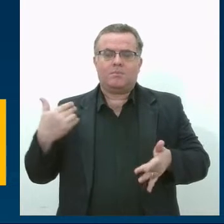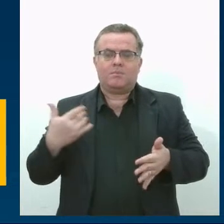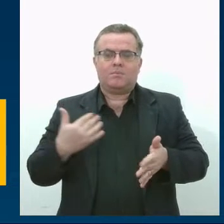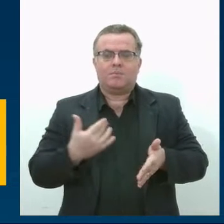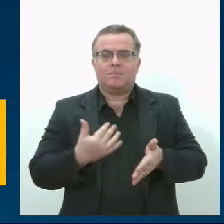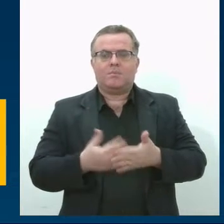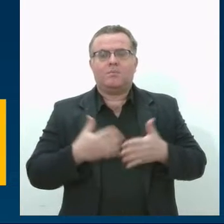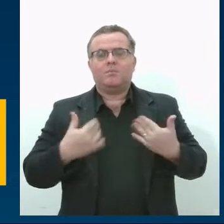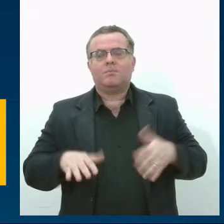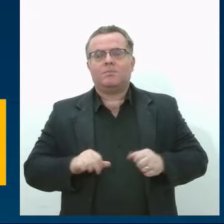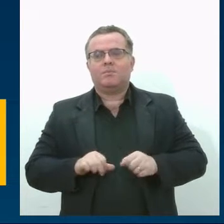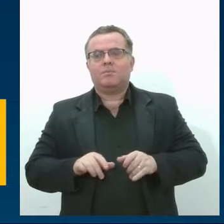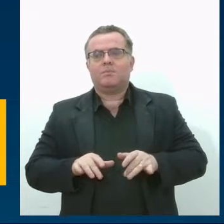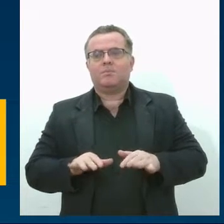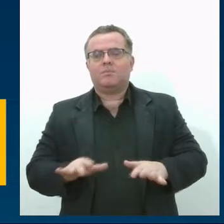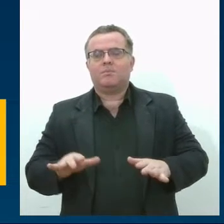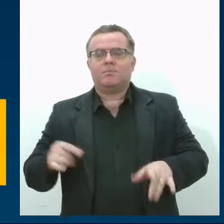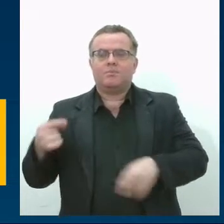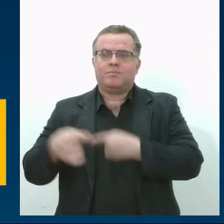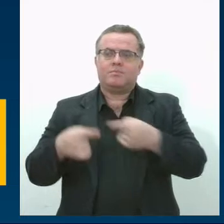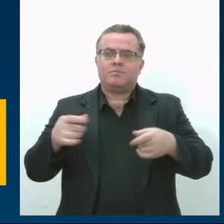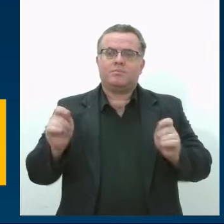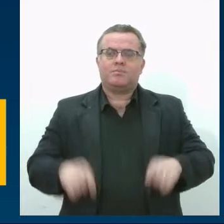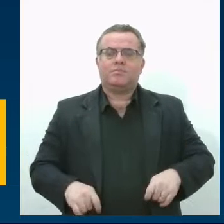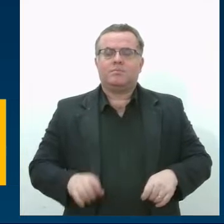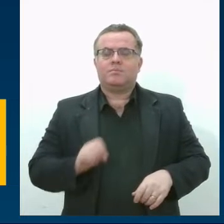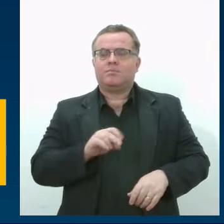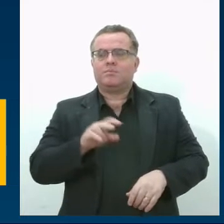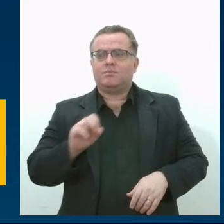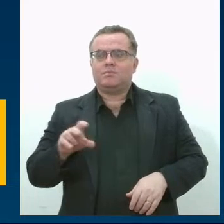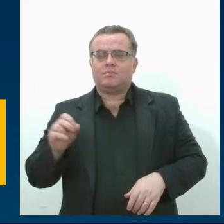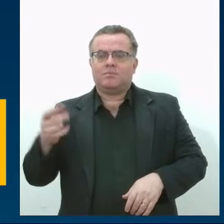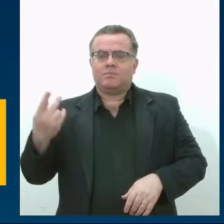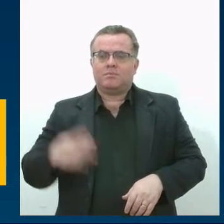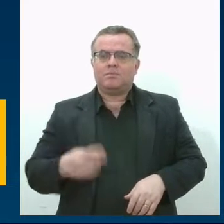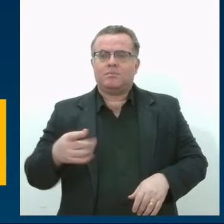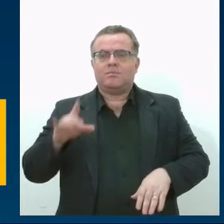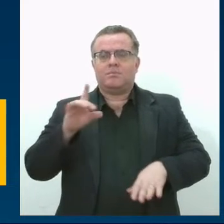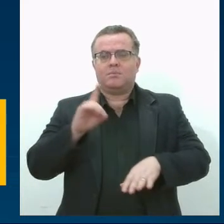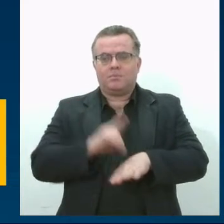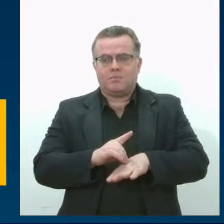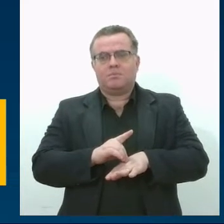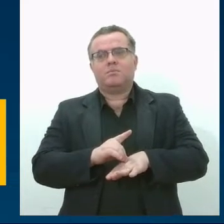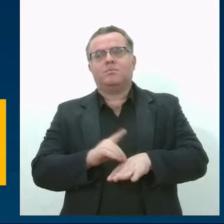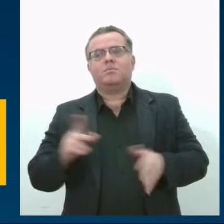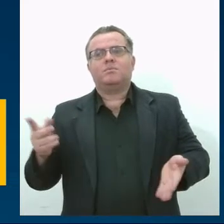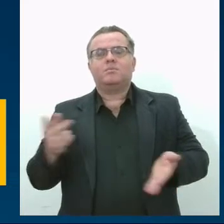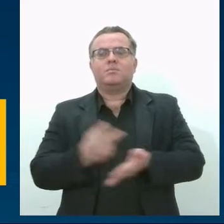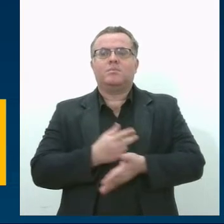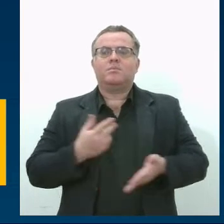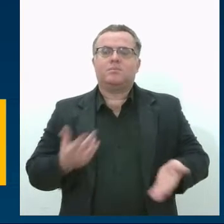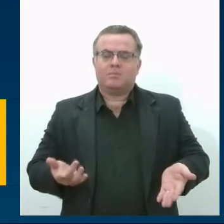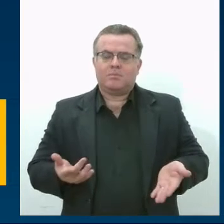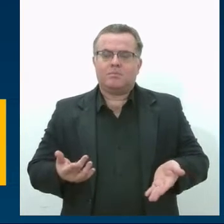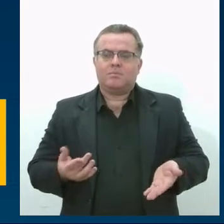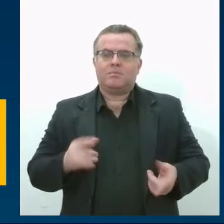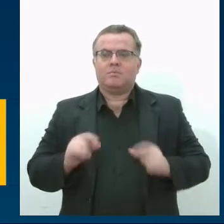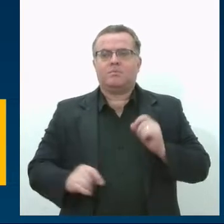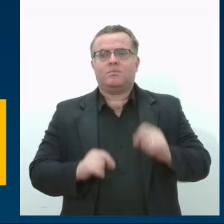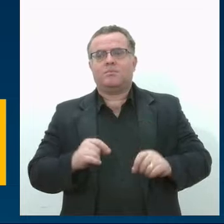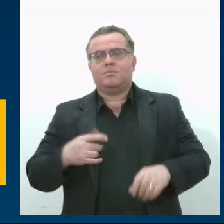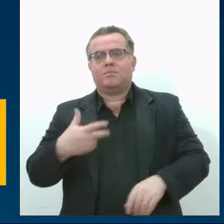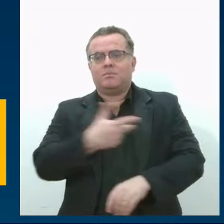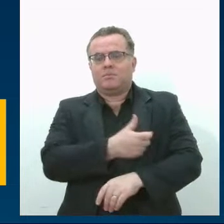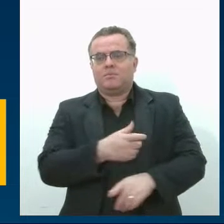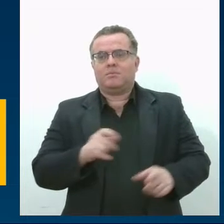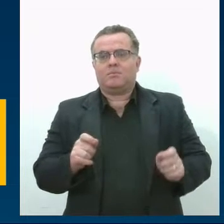transmissão desse tipo de vírus aqui por dengue, e aí, quando ele foi reintroduzido, ele vem fazendo